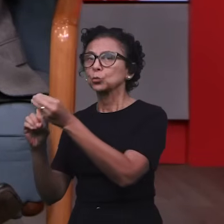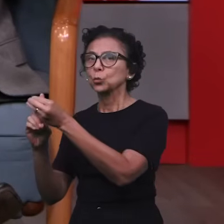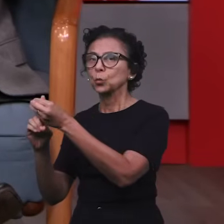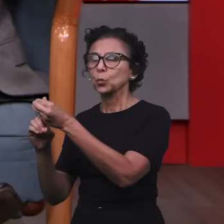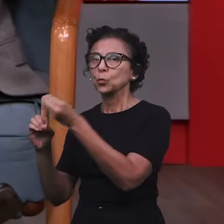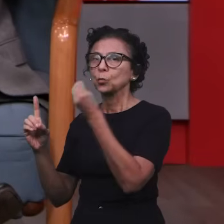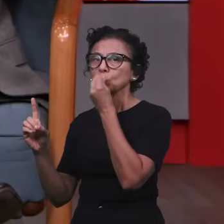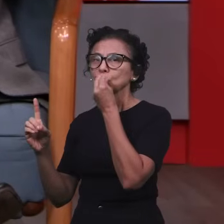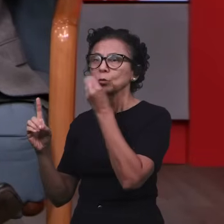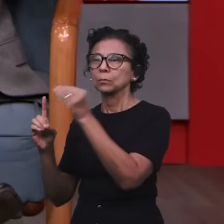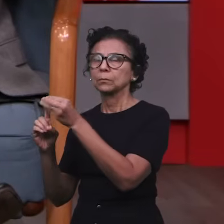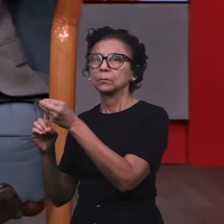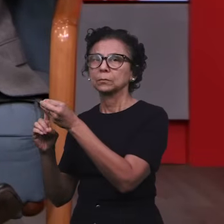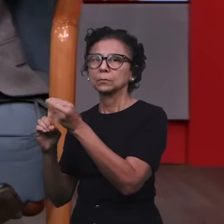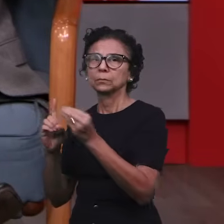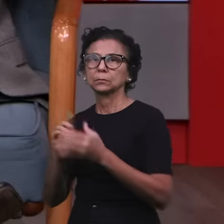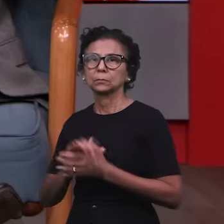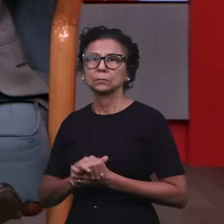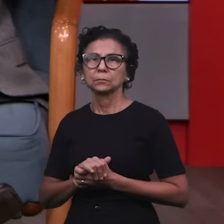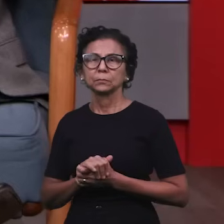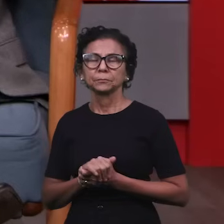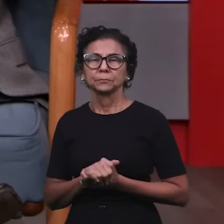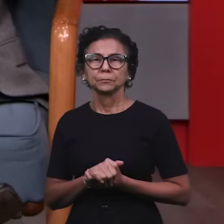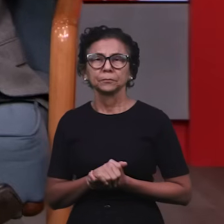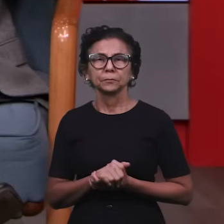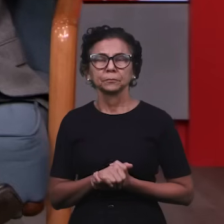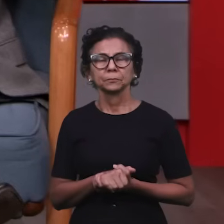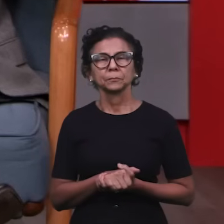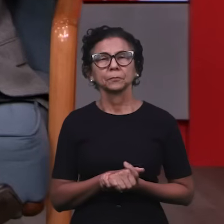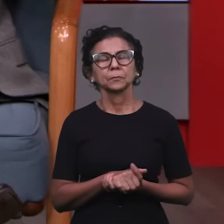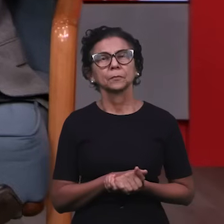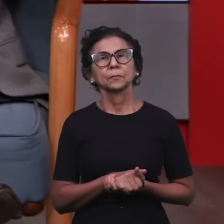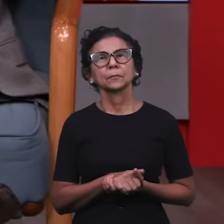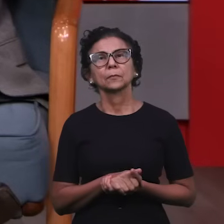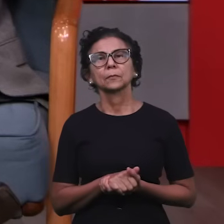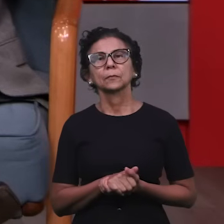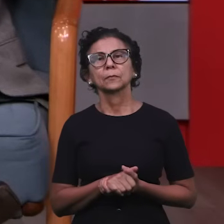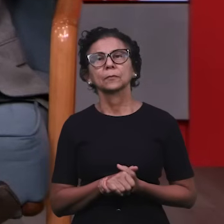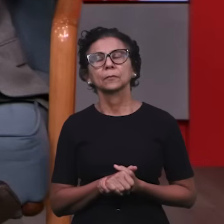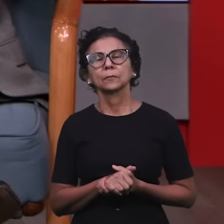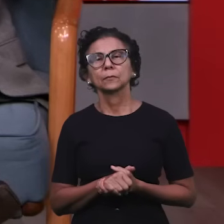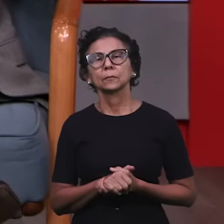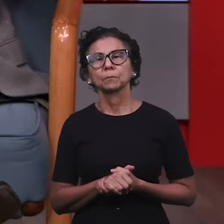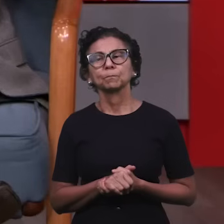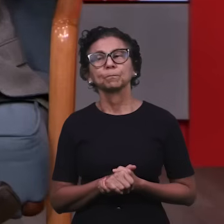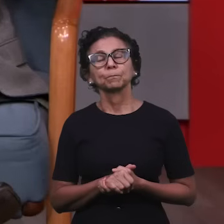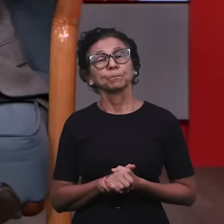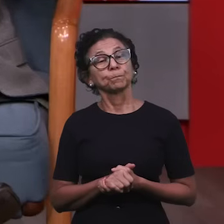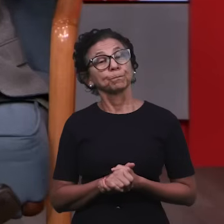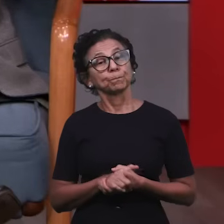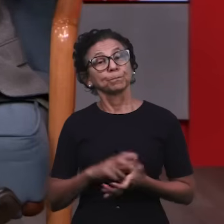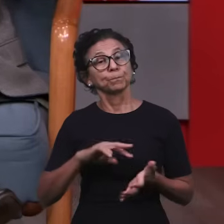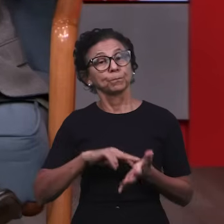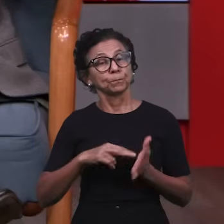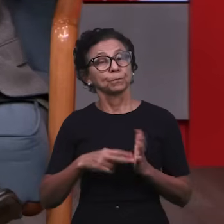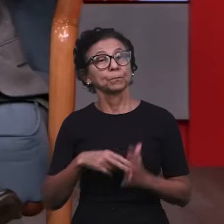identificado para os seus inimigos com um beijo, isso tem um